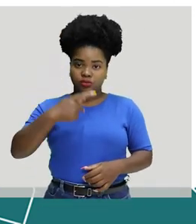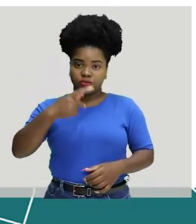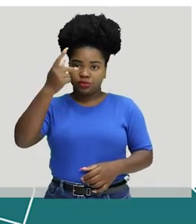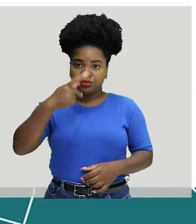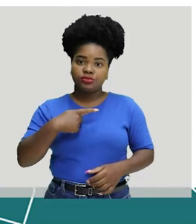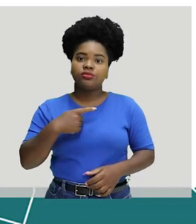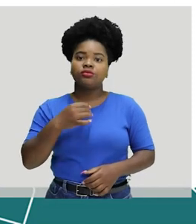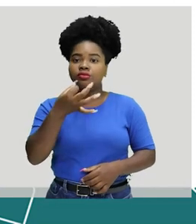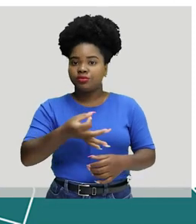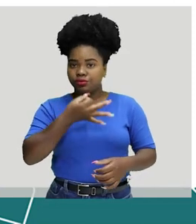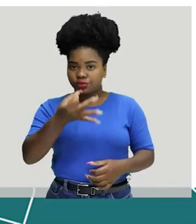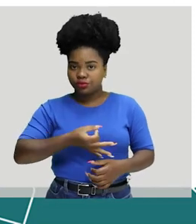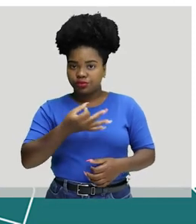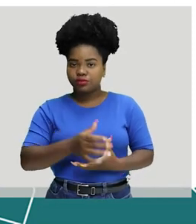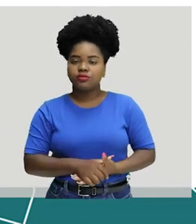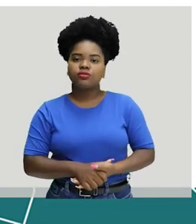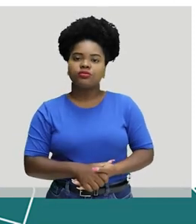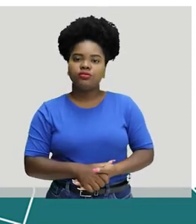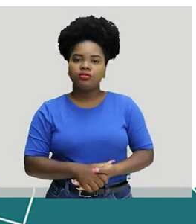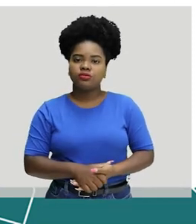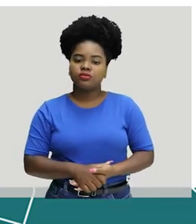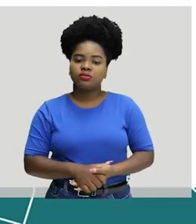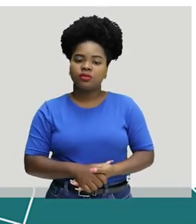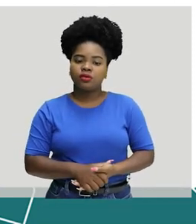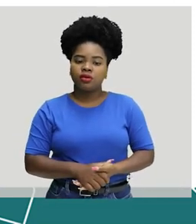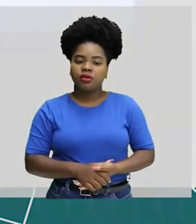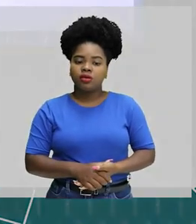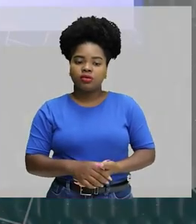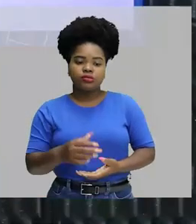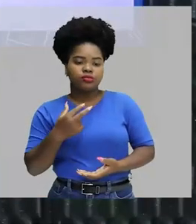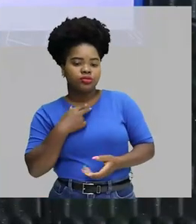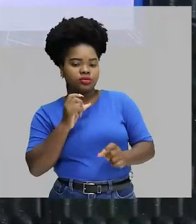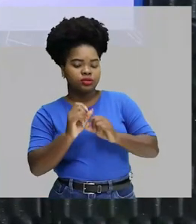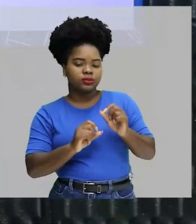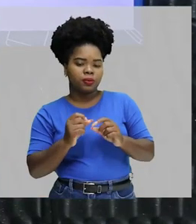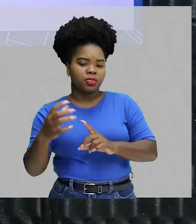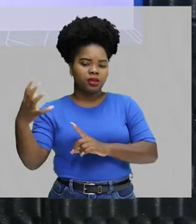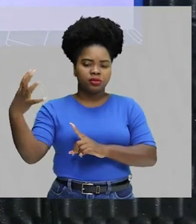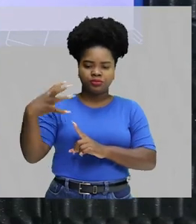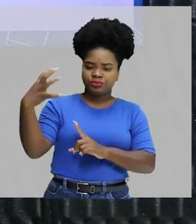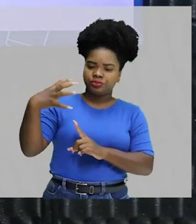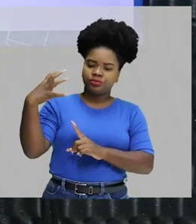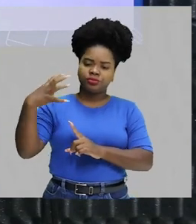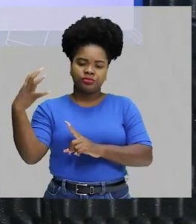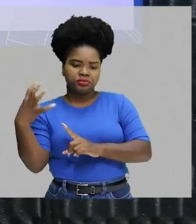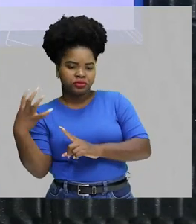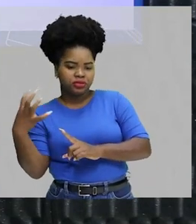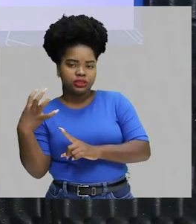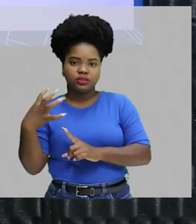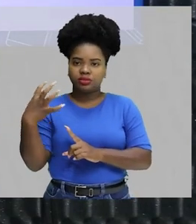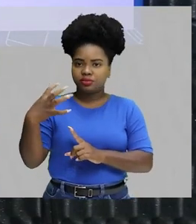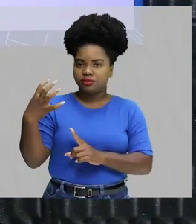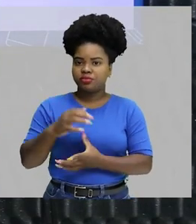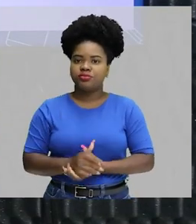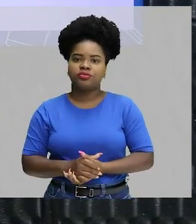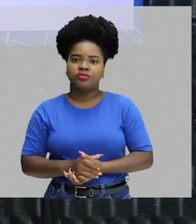eu eh não vou me deixar levar não vai não você Maria vai com as outras né uma expressão de de gente